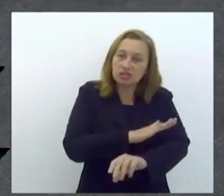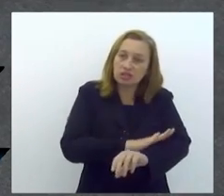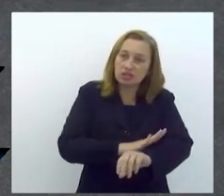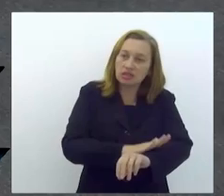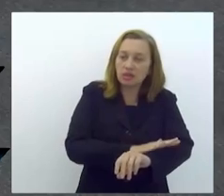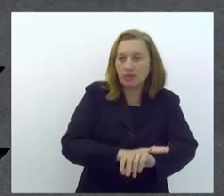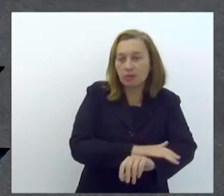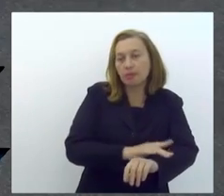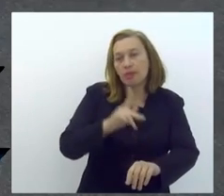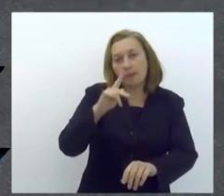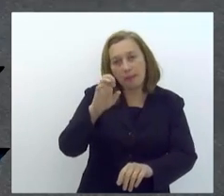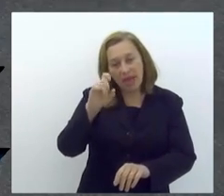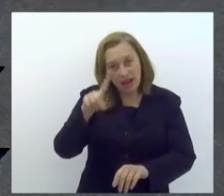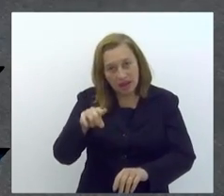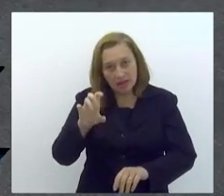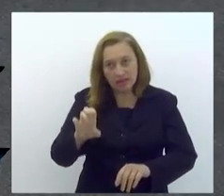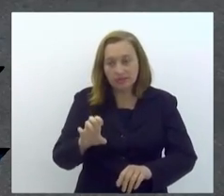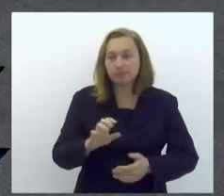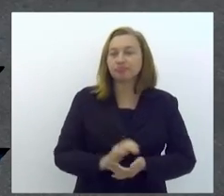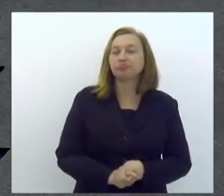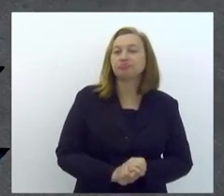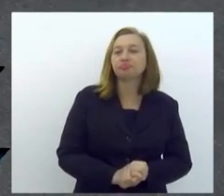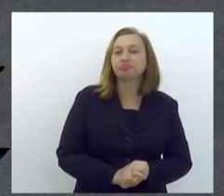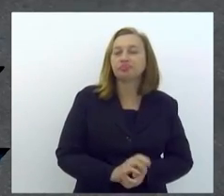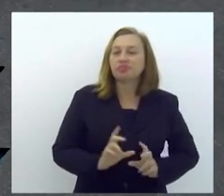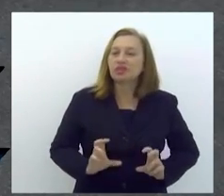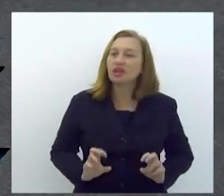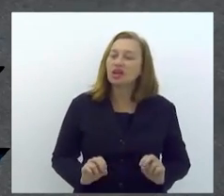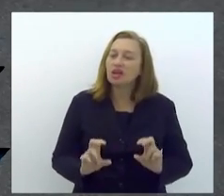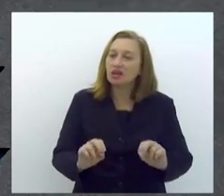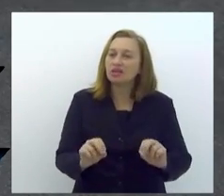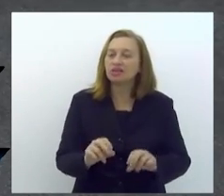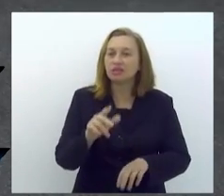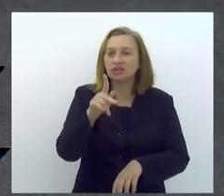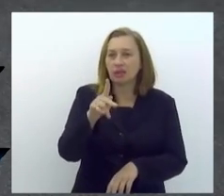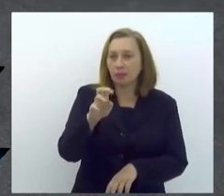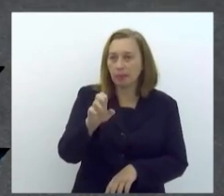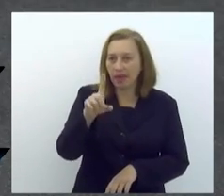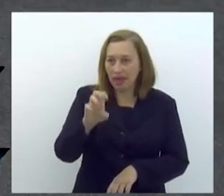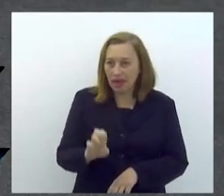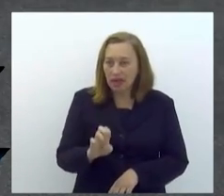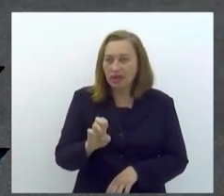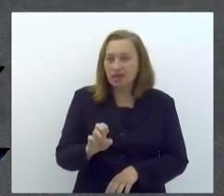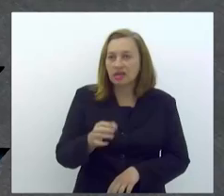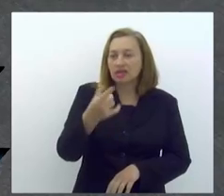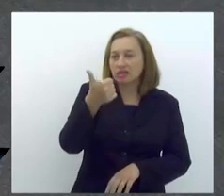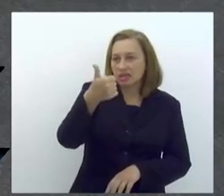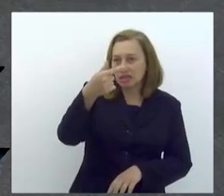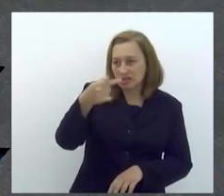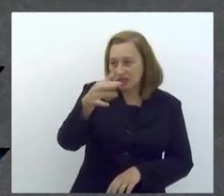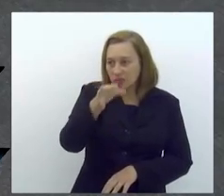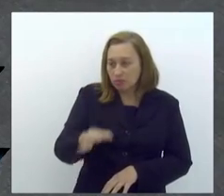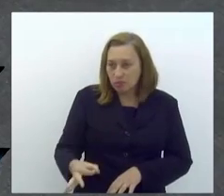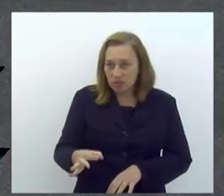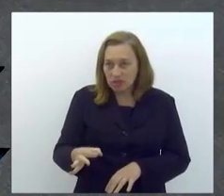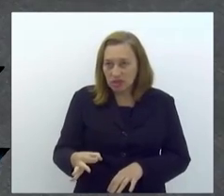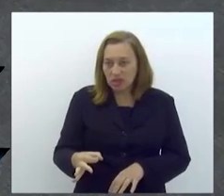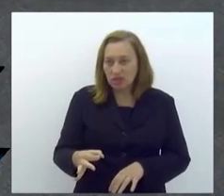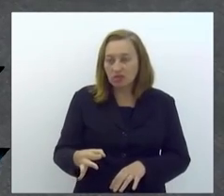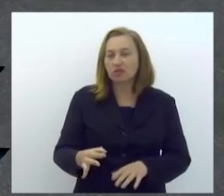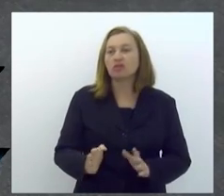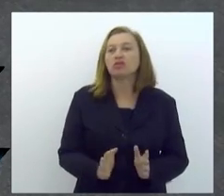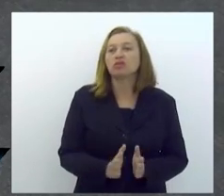a questão do câncer de pele e ocupa aí 17% no número de casos